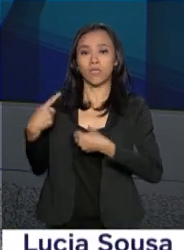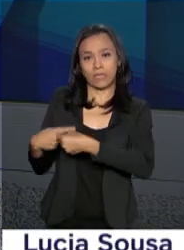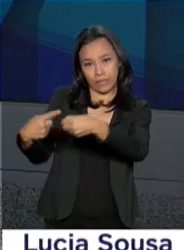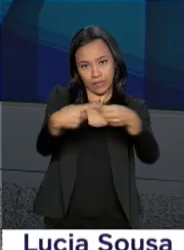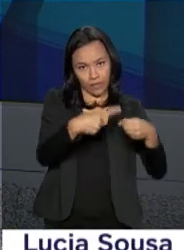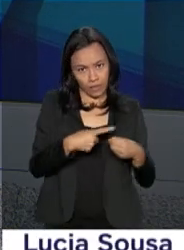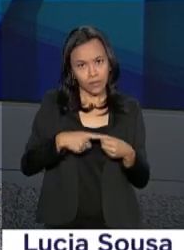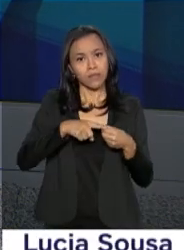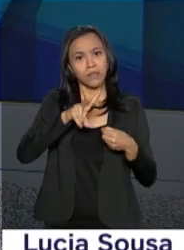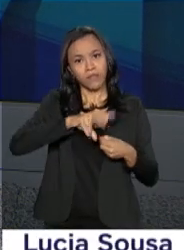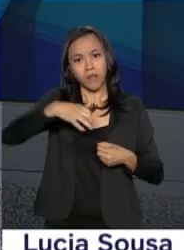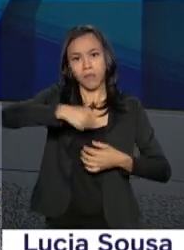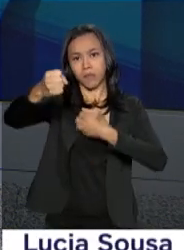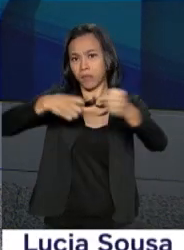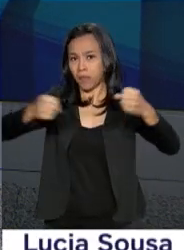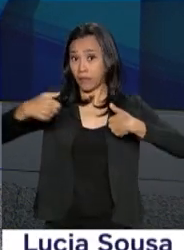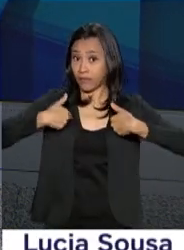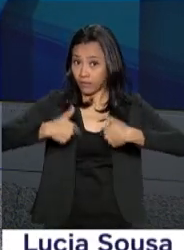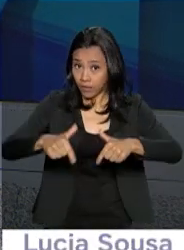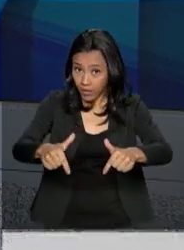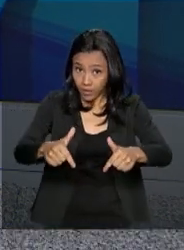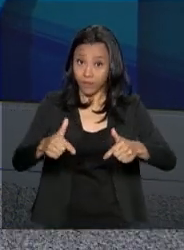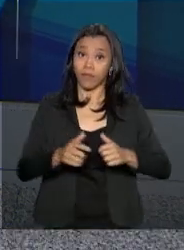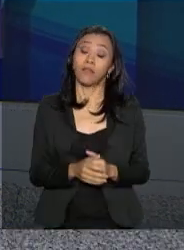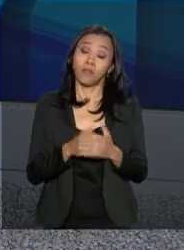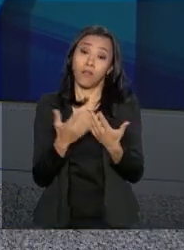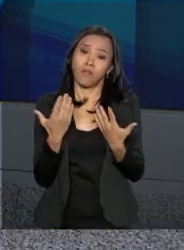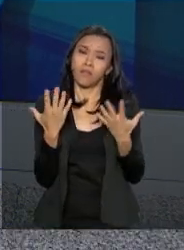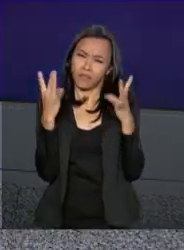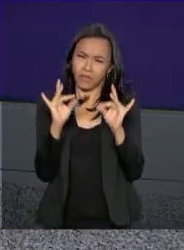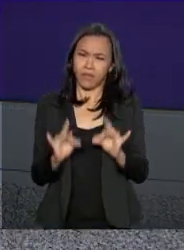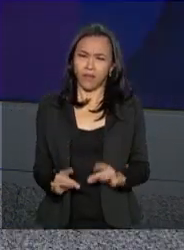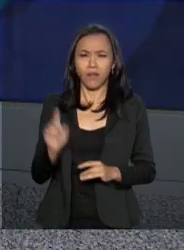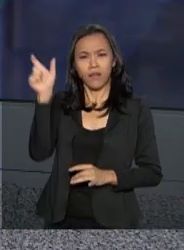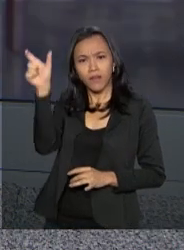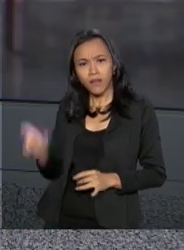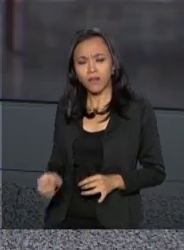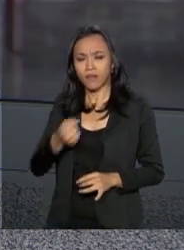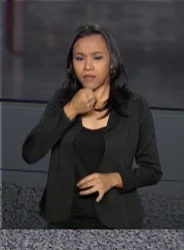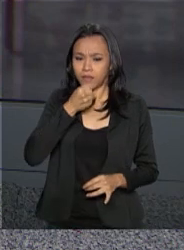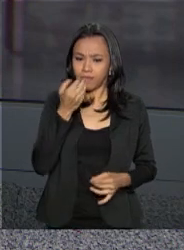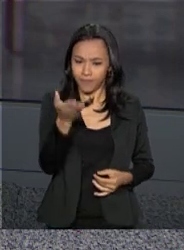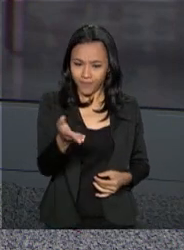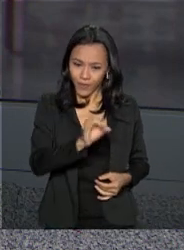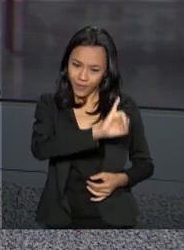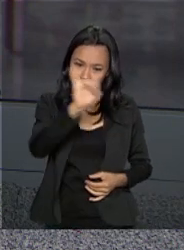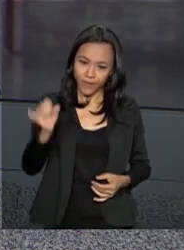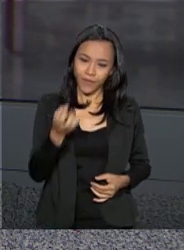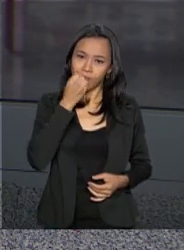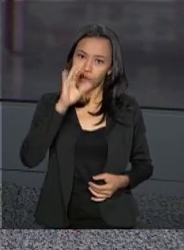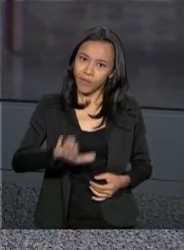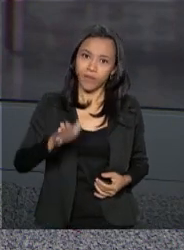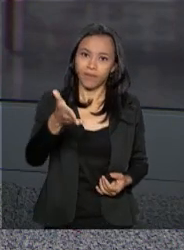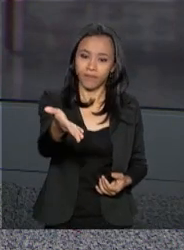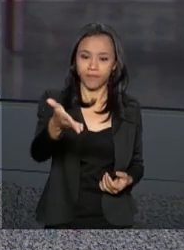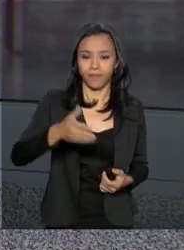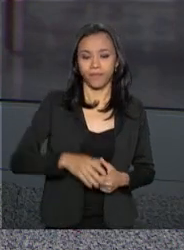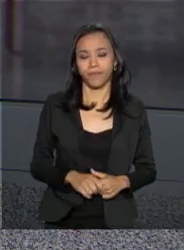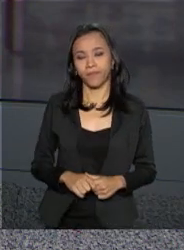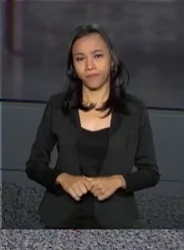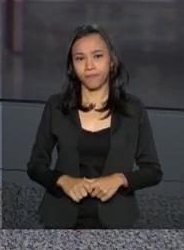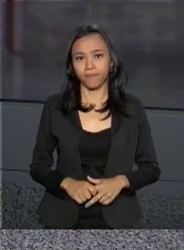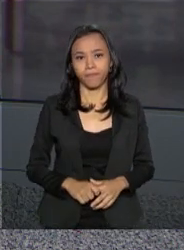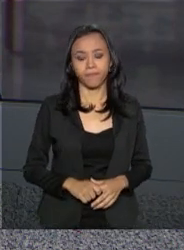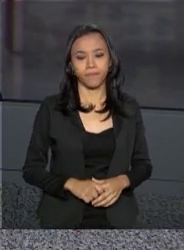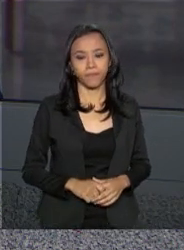pelo programa mais médicos vamos então saber os detalhes ao vivo com a repórter márcia fernandes dólar márcia boa tarde pra você